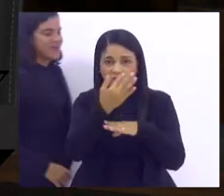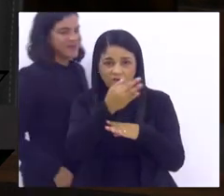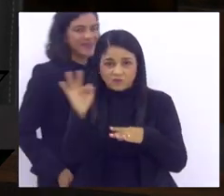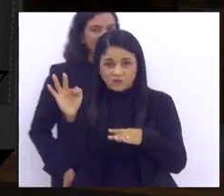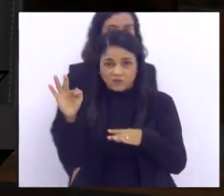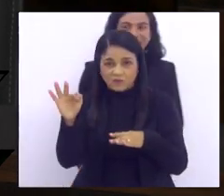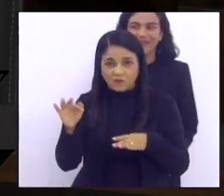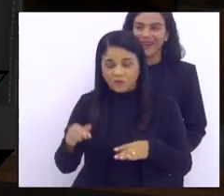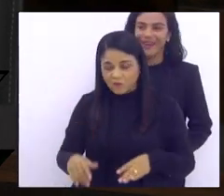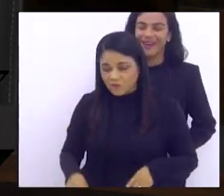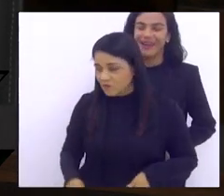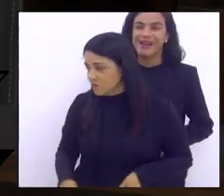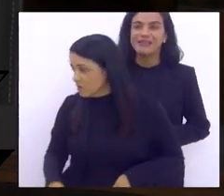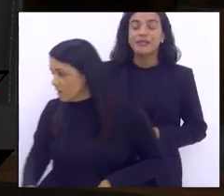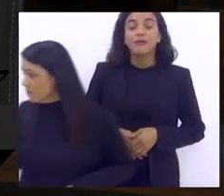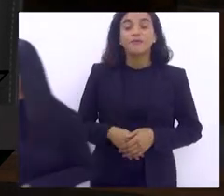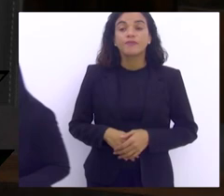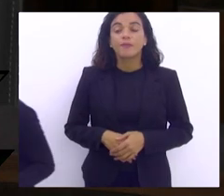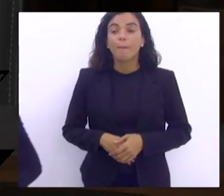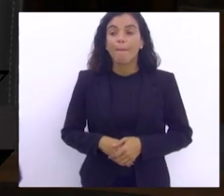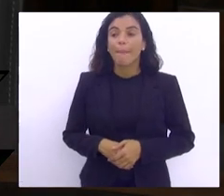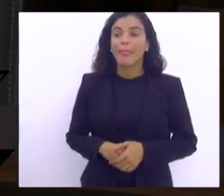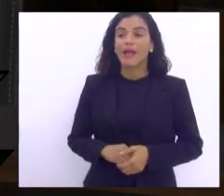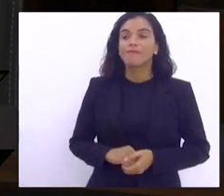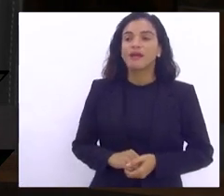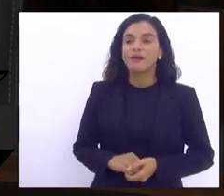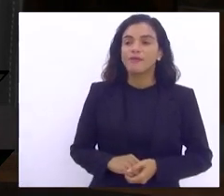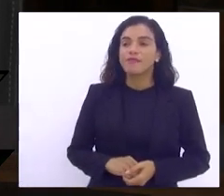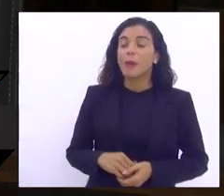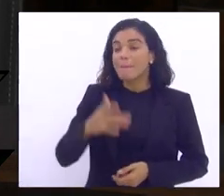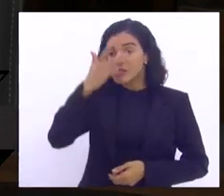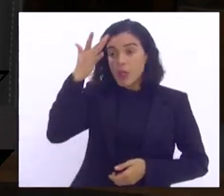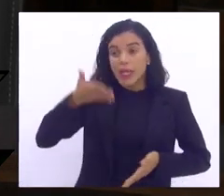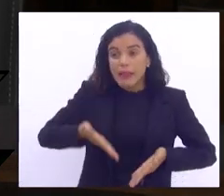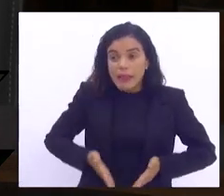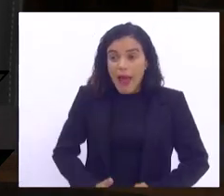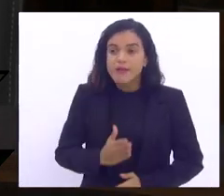teria direito a esse status quem nasce com vida.